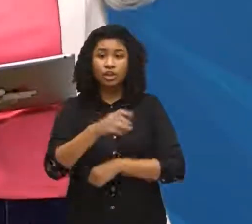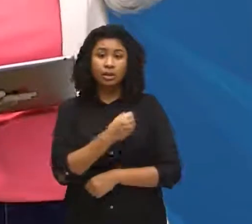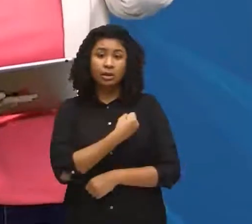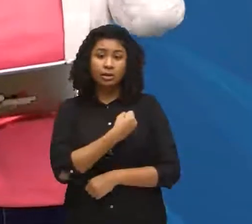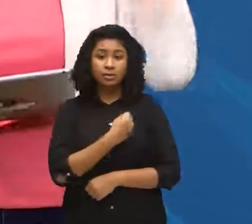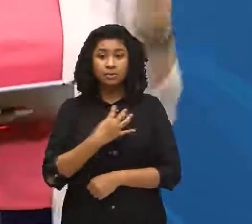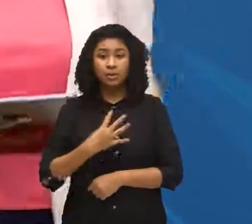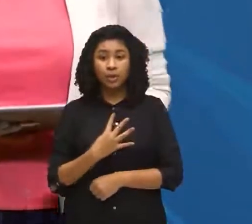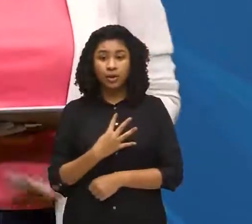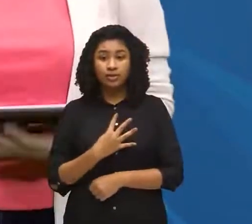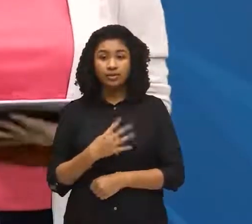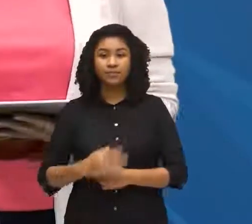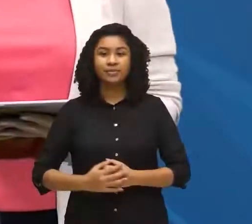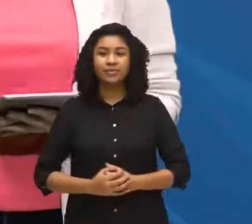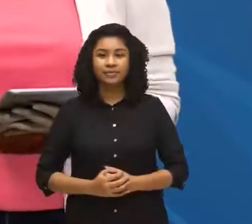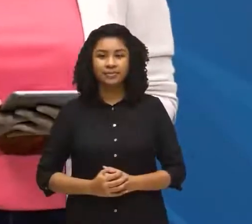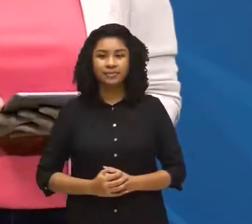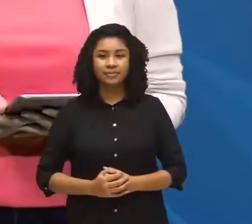4.